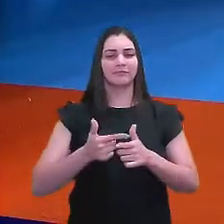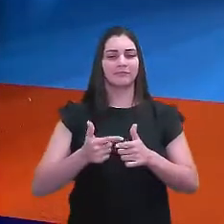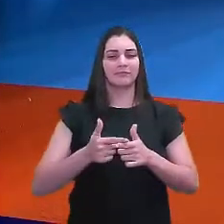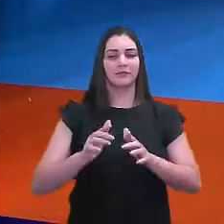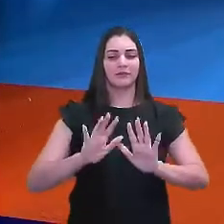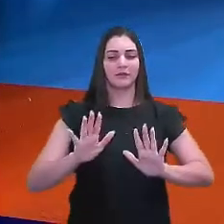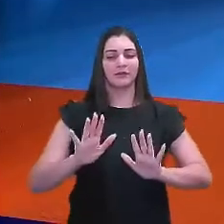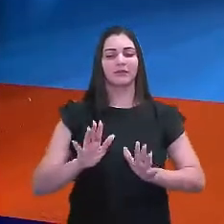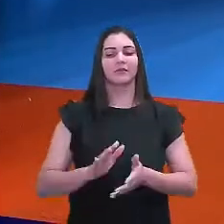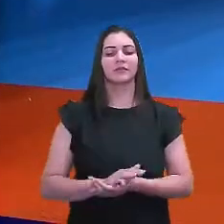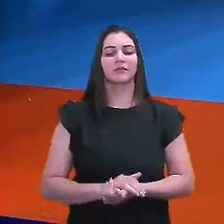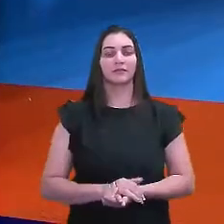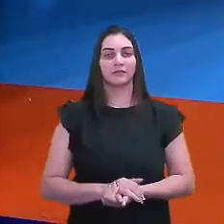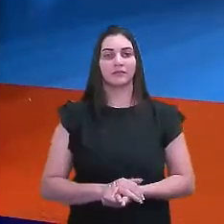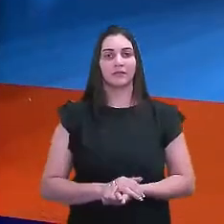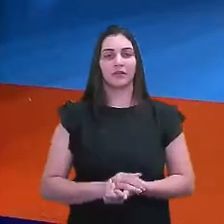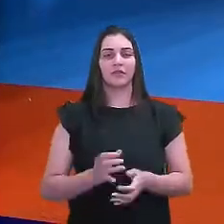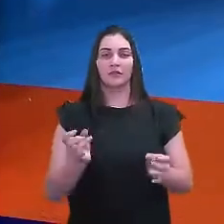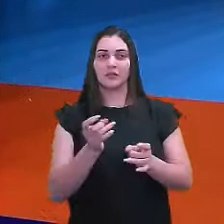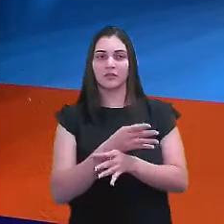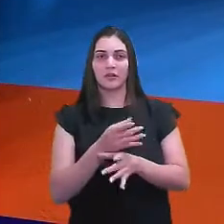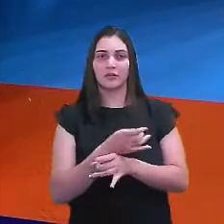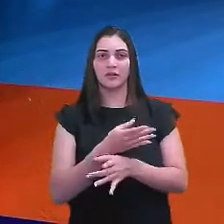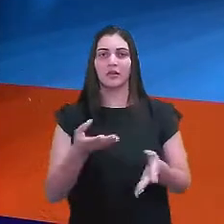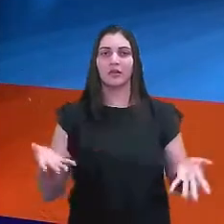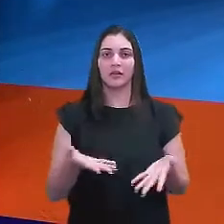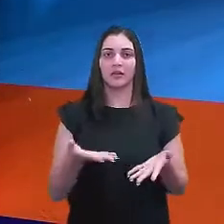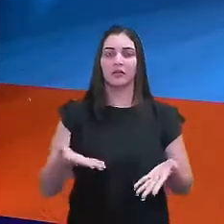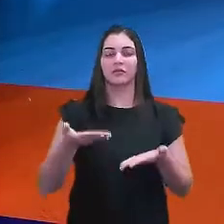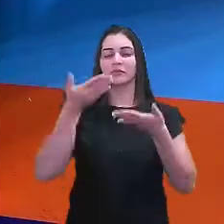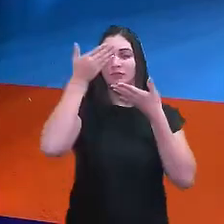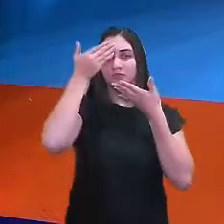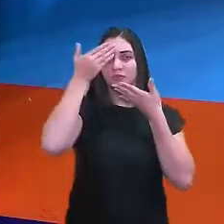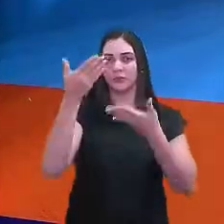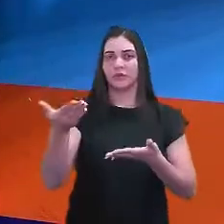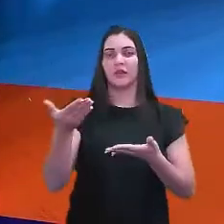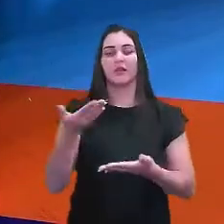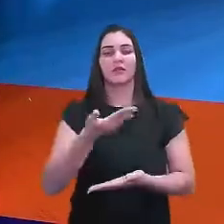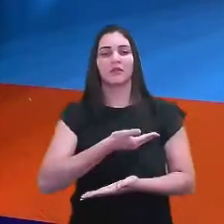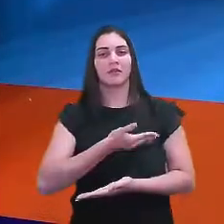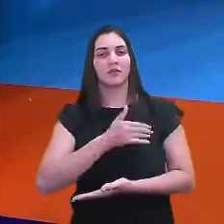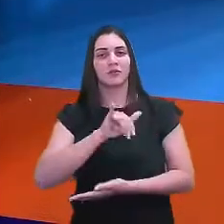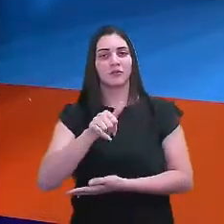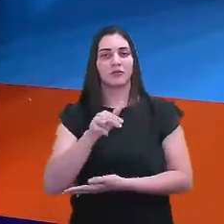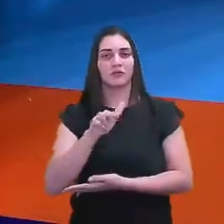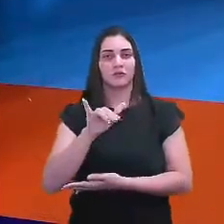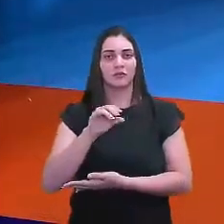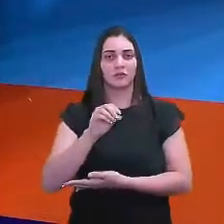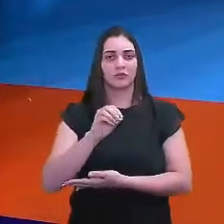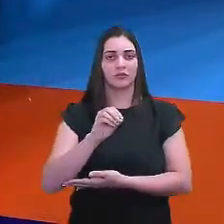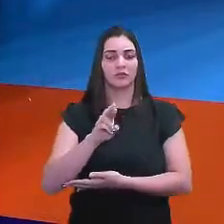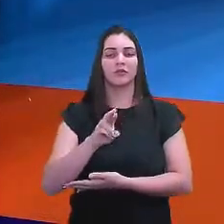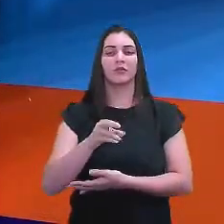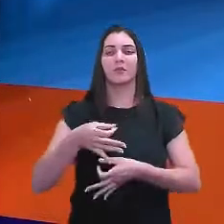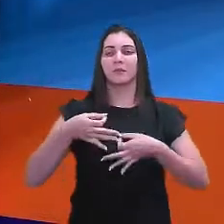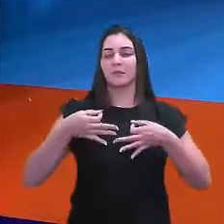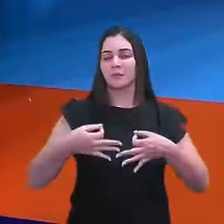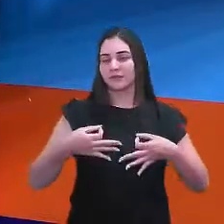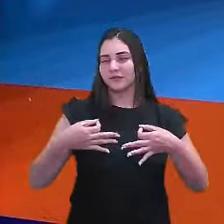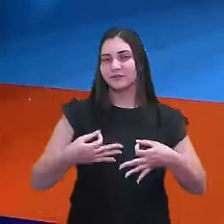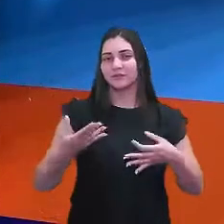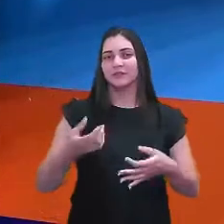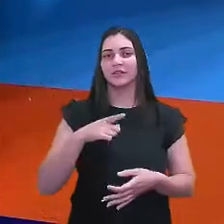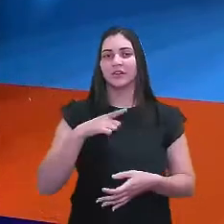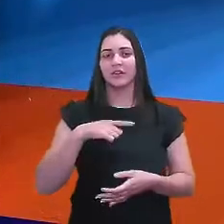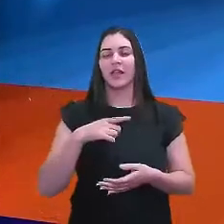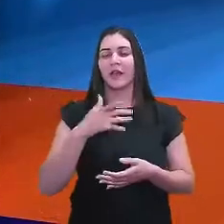não tem problema, não. Vou finalizar aqui já registrando meu muito obrigado ao meu amigo Júnior. Tá? Perfeito. Olha aí. É por isso que é bom